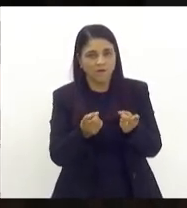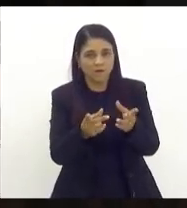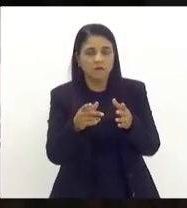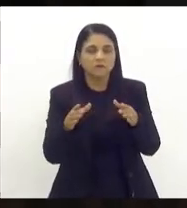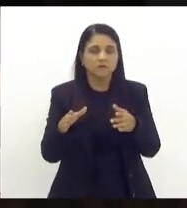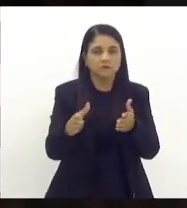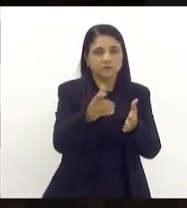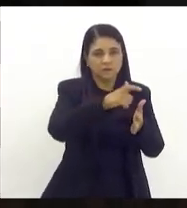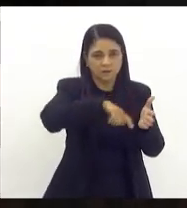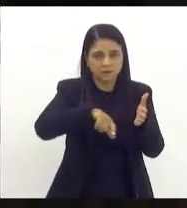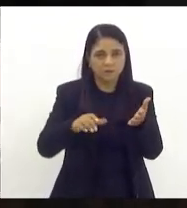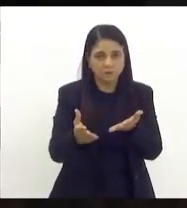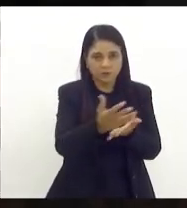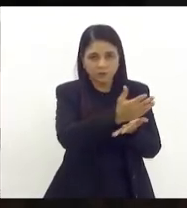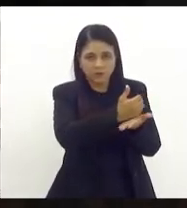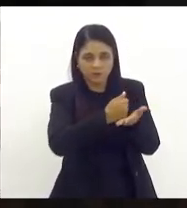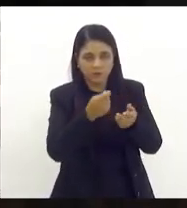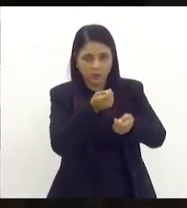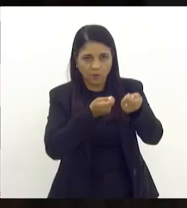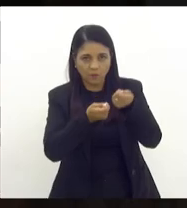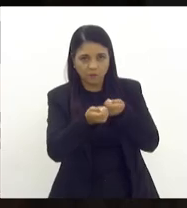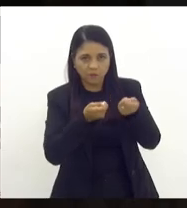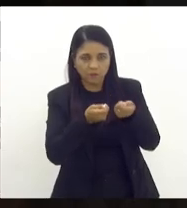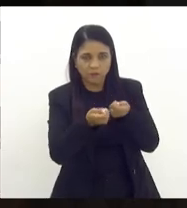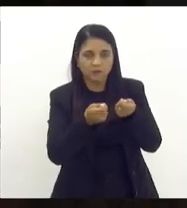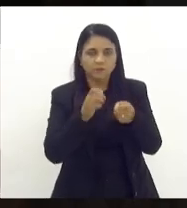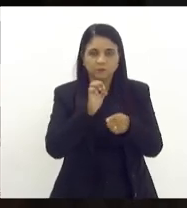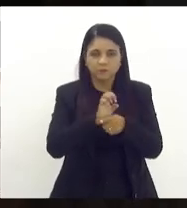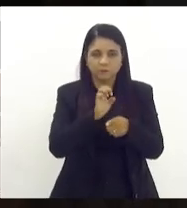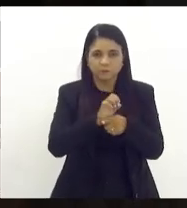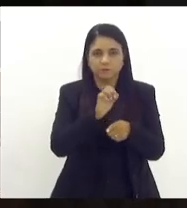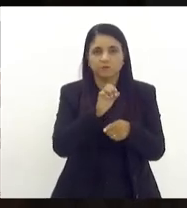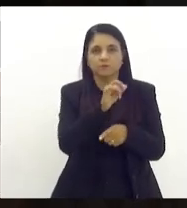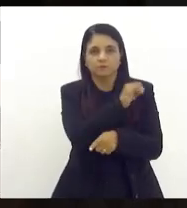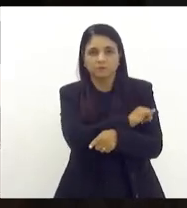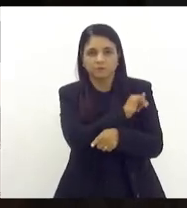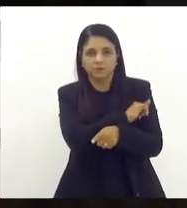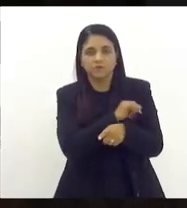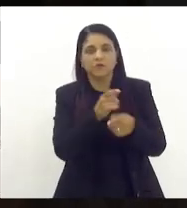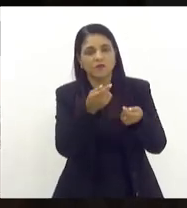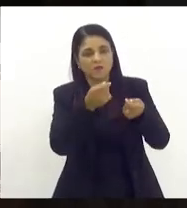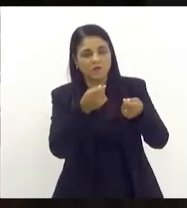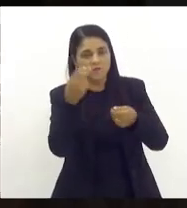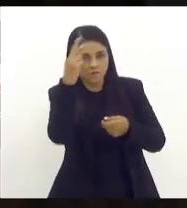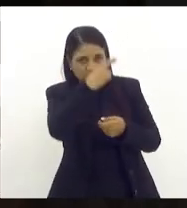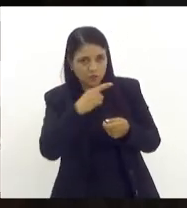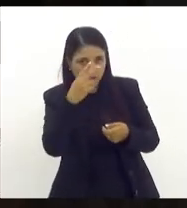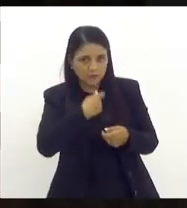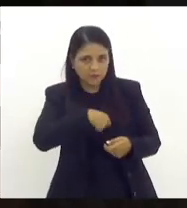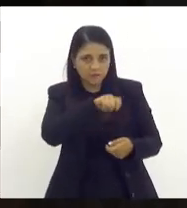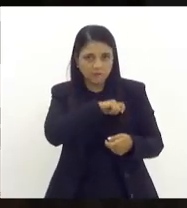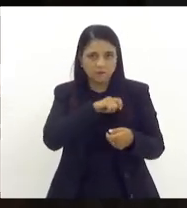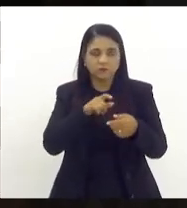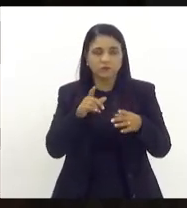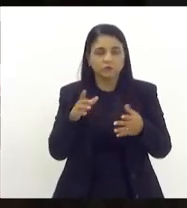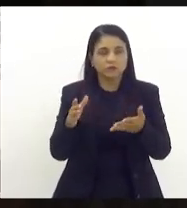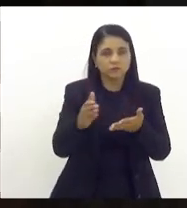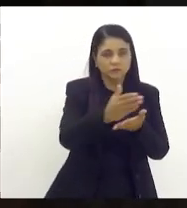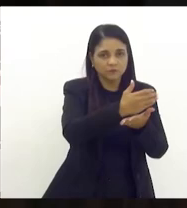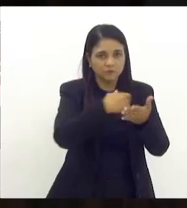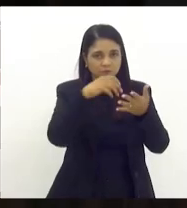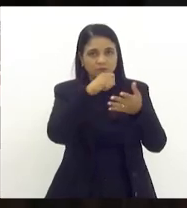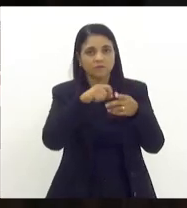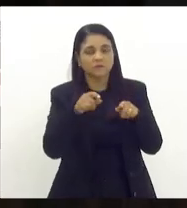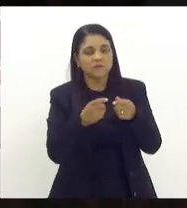controle de arrecadação estadual e de fiscalização dos tributos estaduais e de